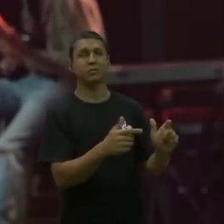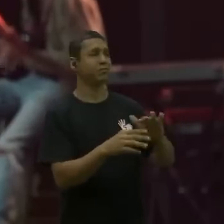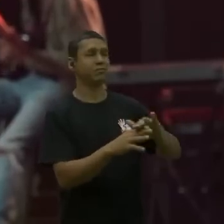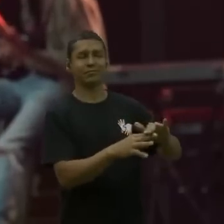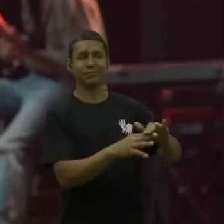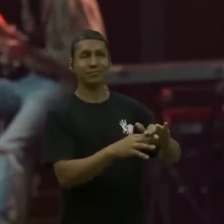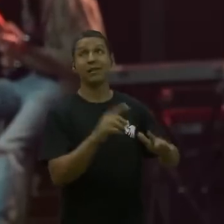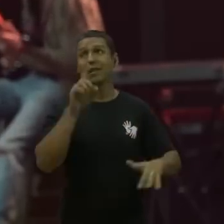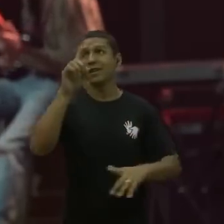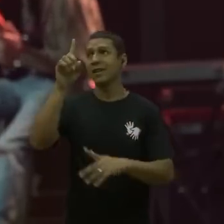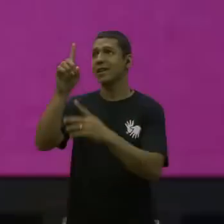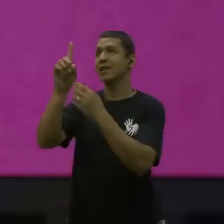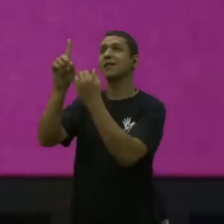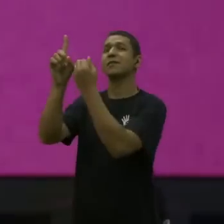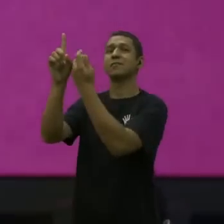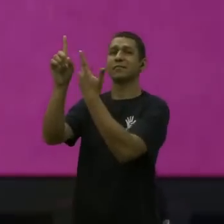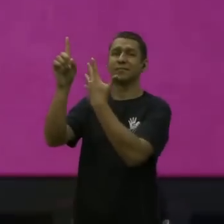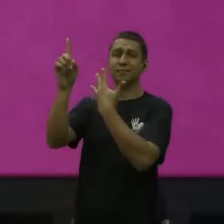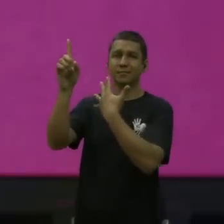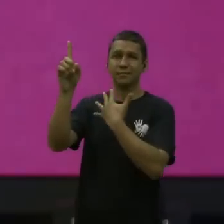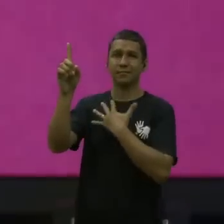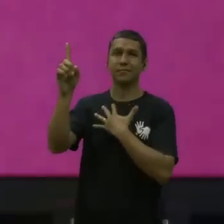Do alto tem algo para mim.